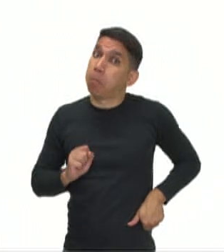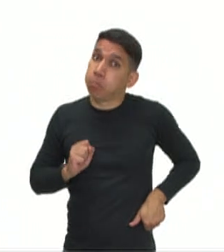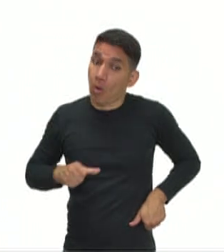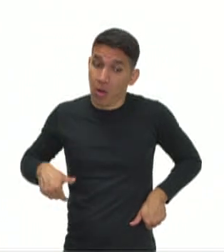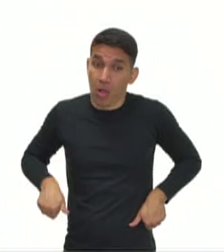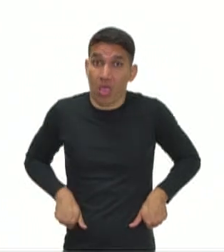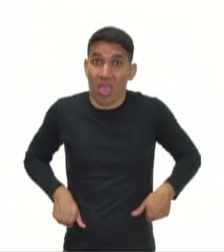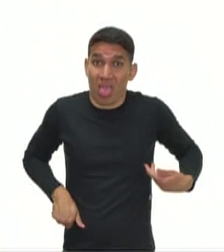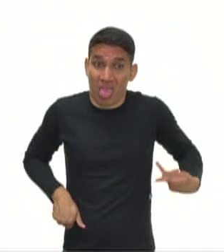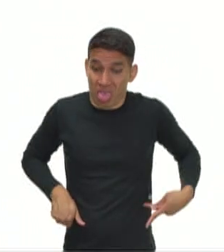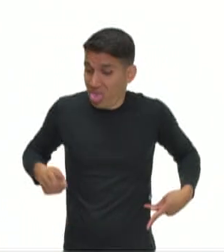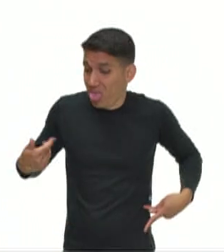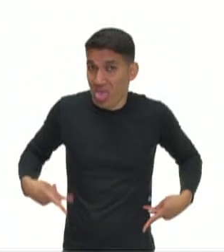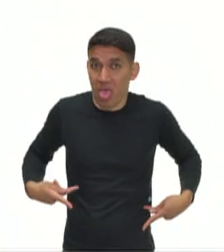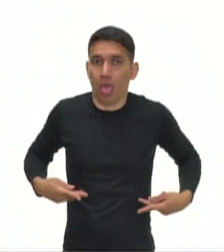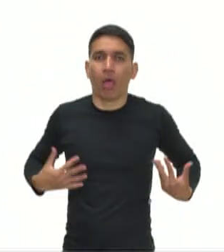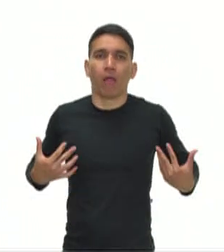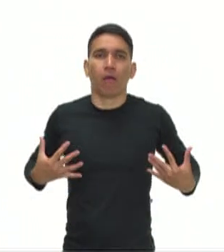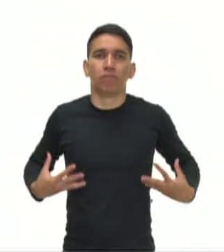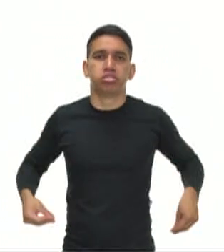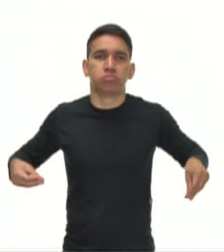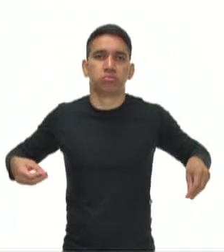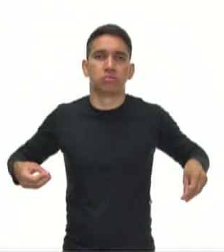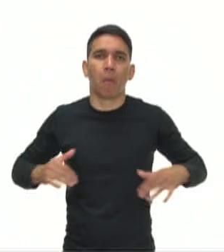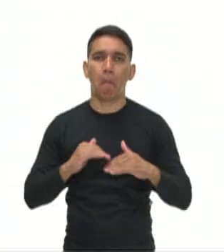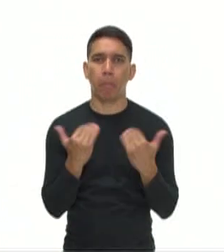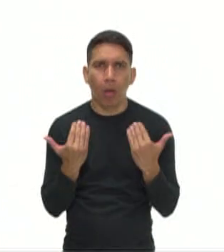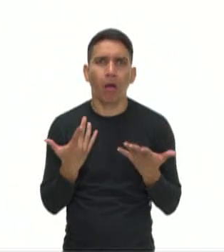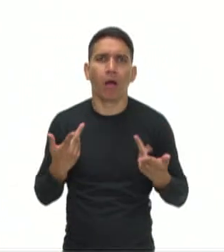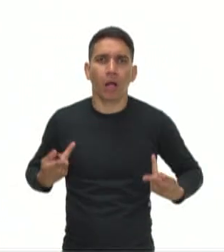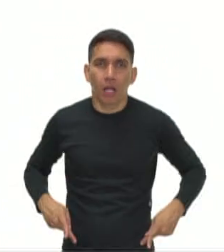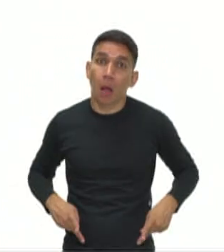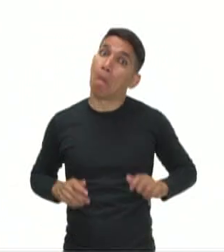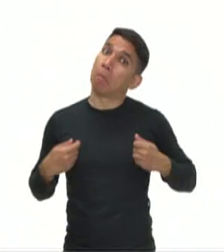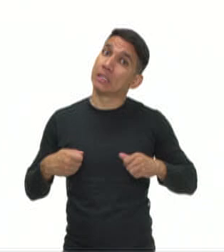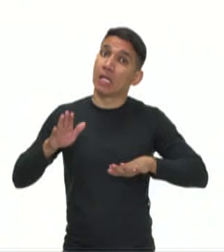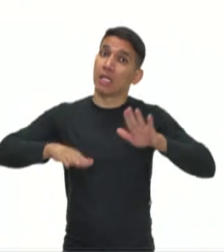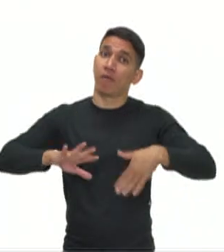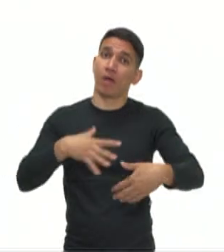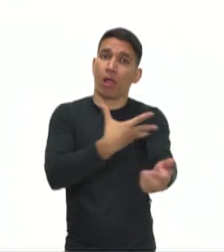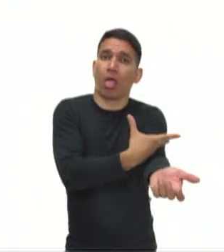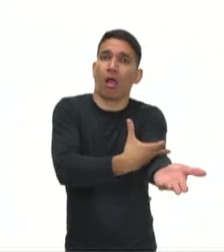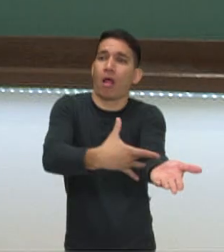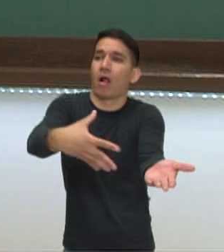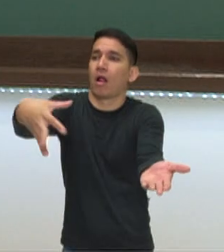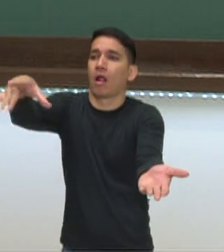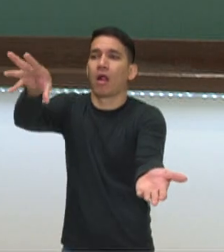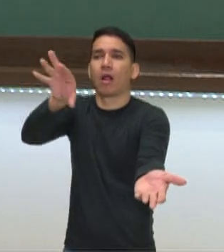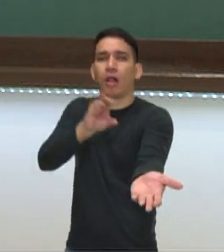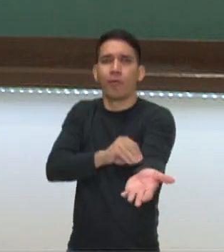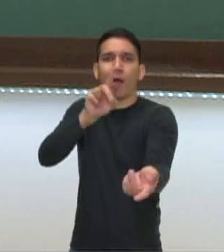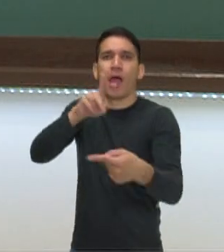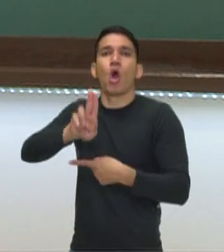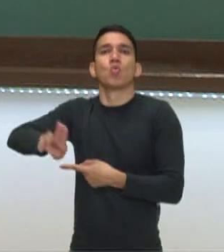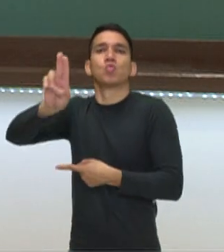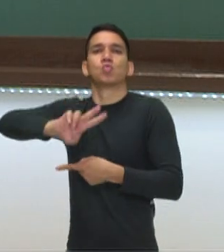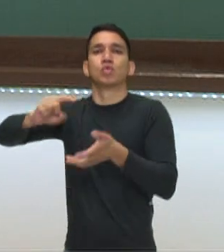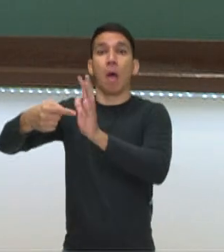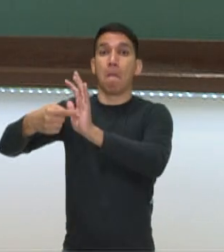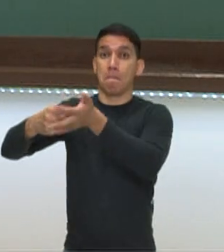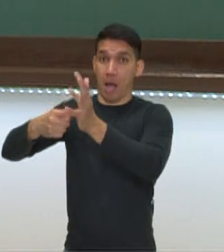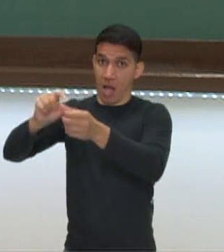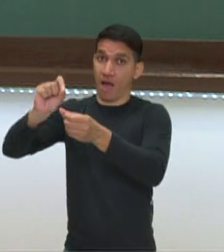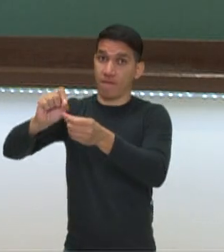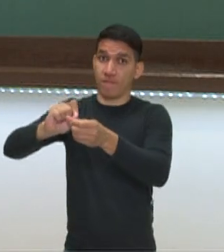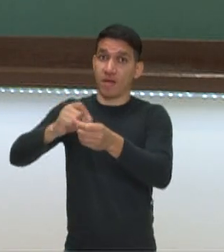falência desse órgão e até a necessidade de uma hemodiálise, que é o uso daquela máquina que faz o